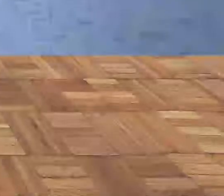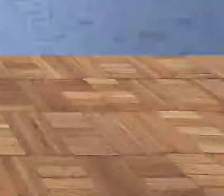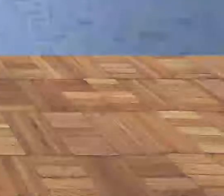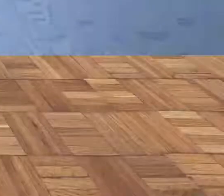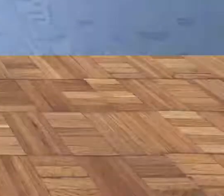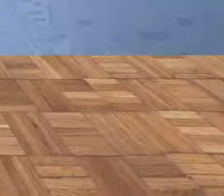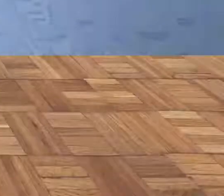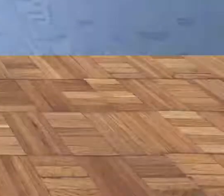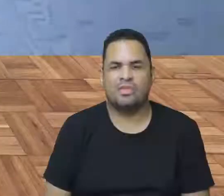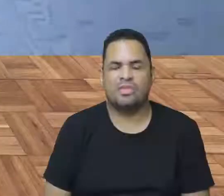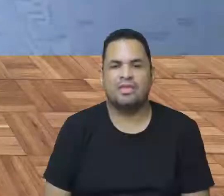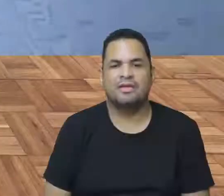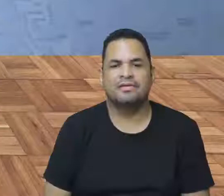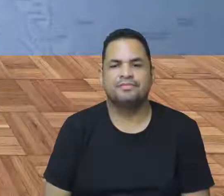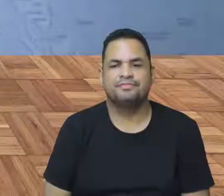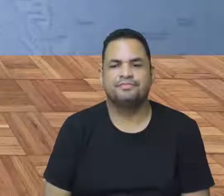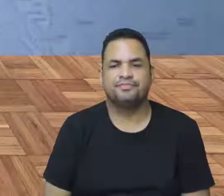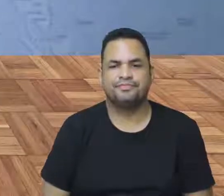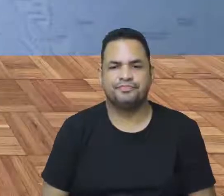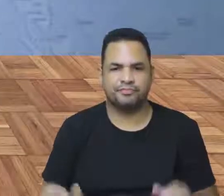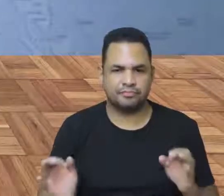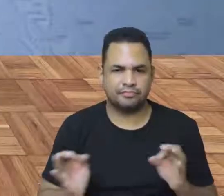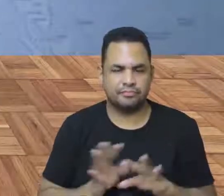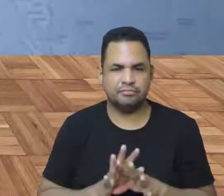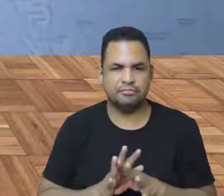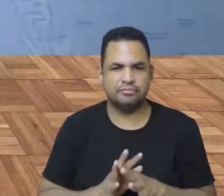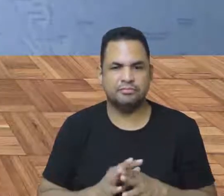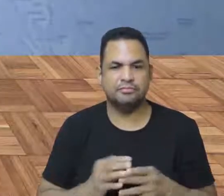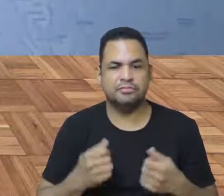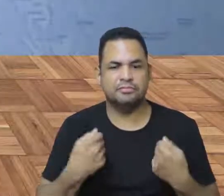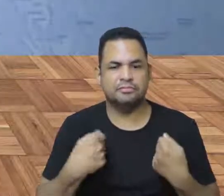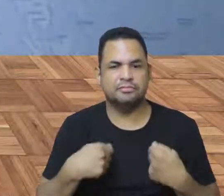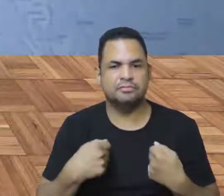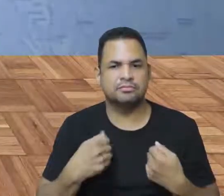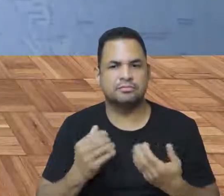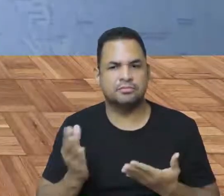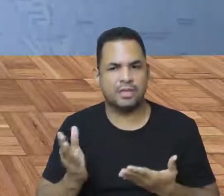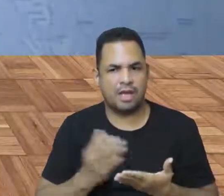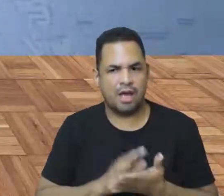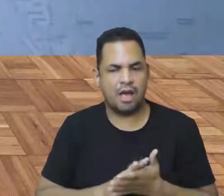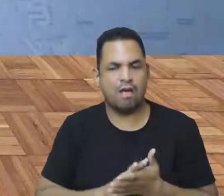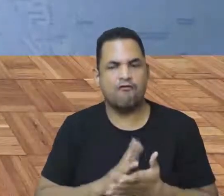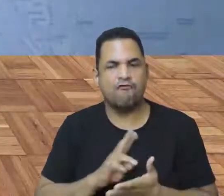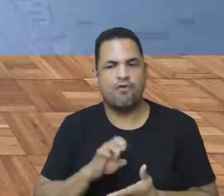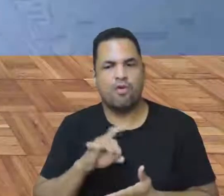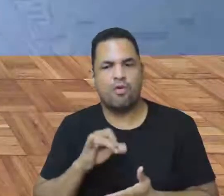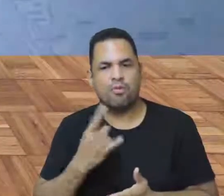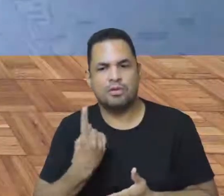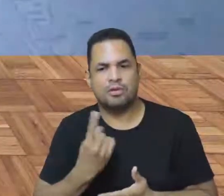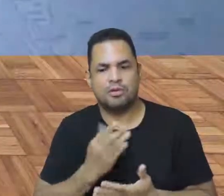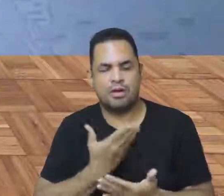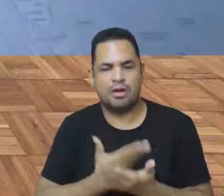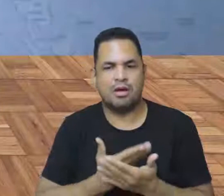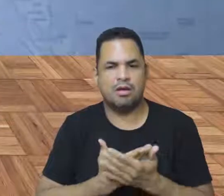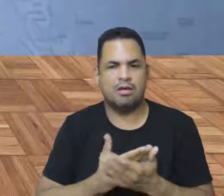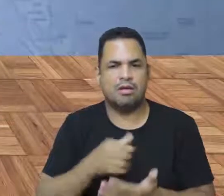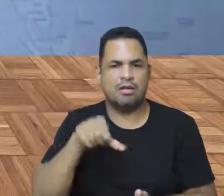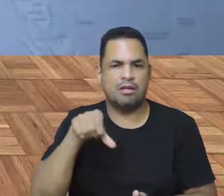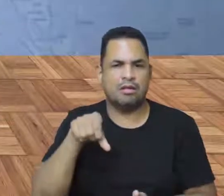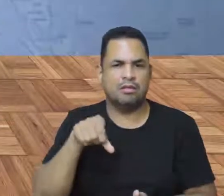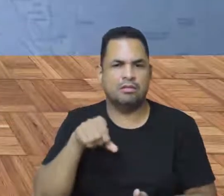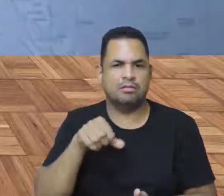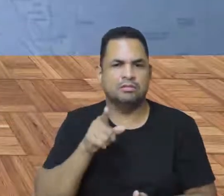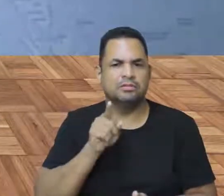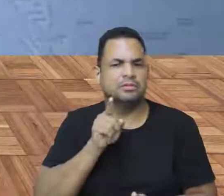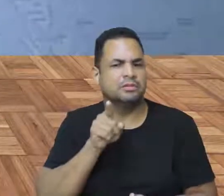ambientais. Tá? Portanto, você deve pegar o volume 1, aula 9, e